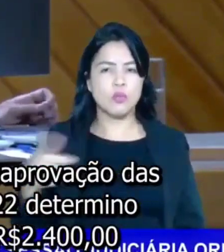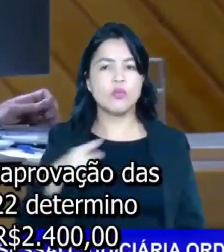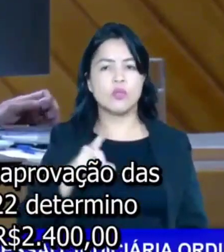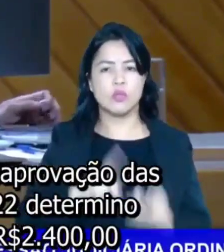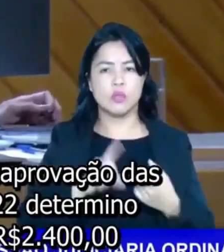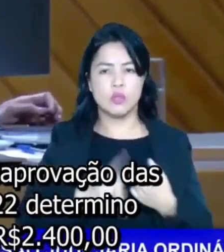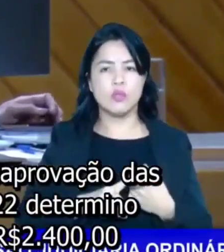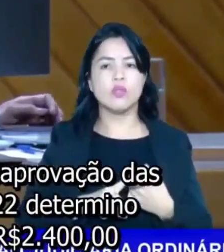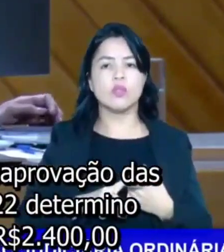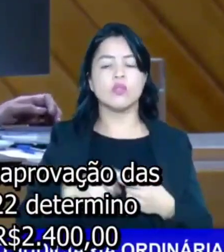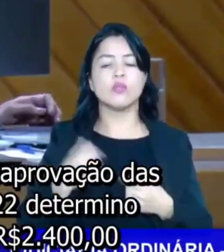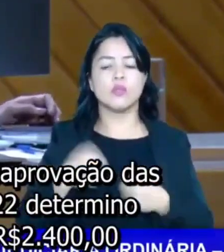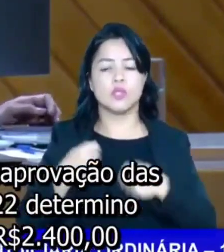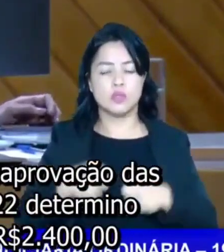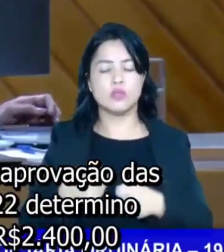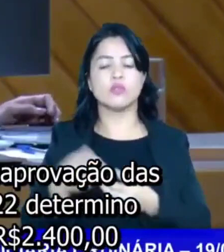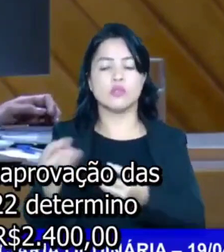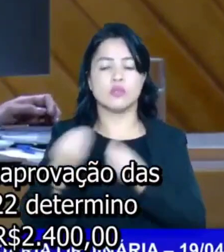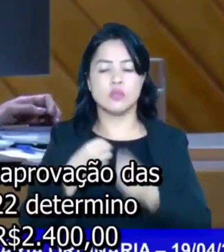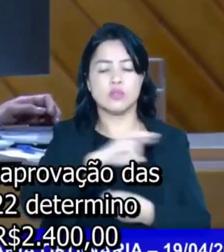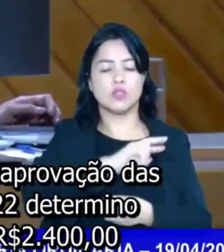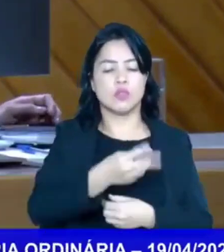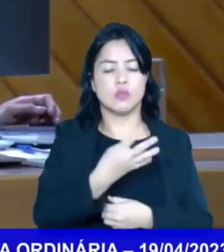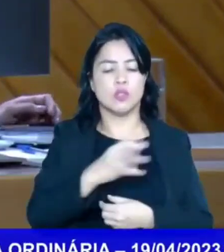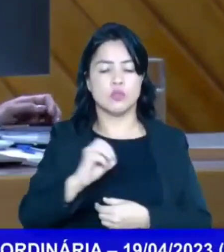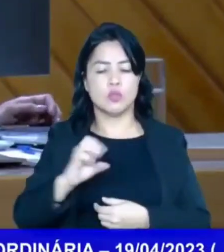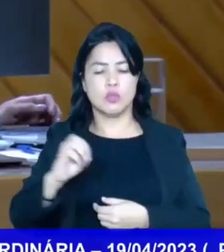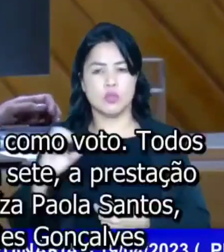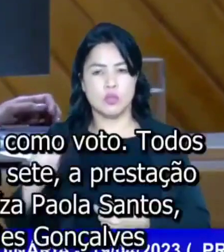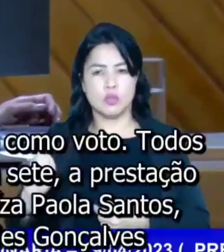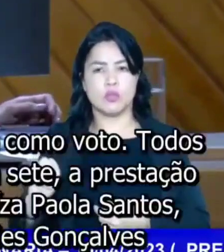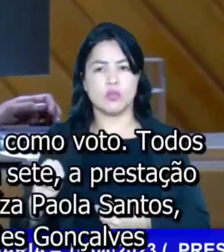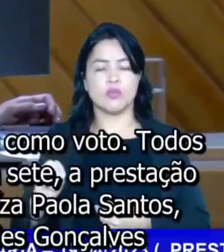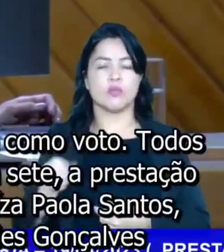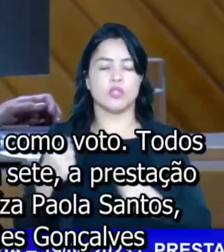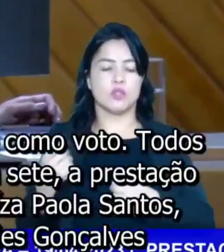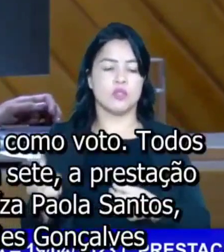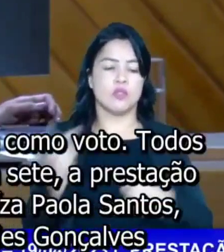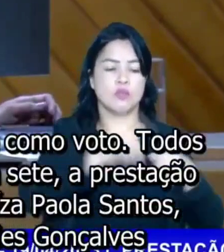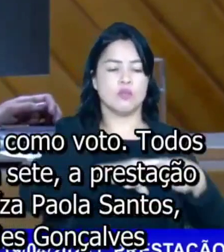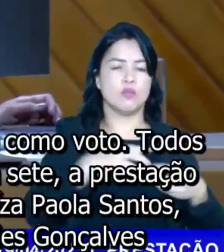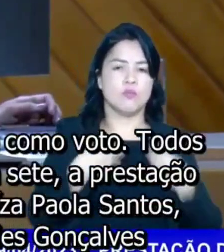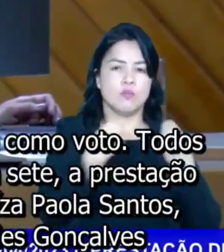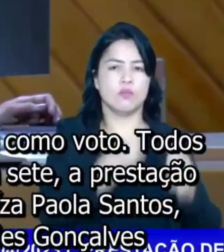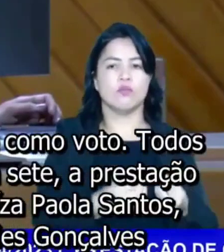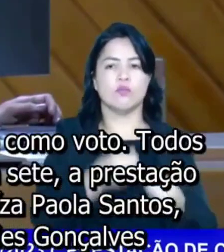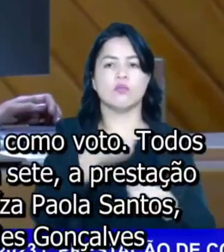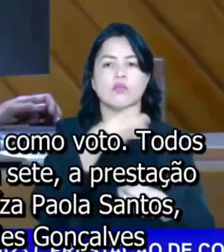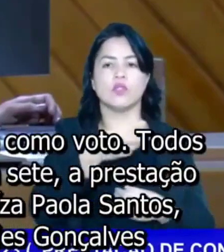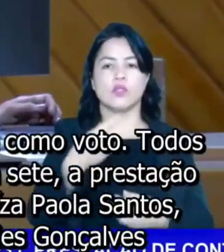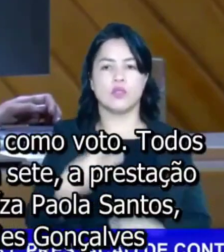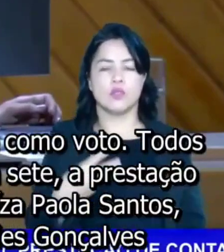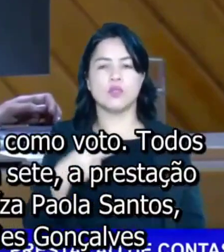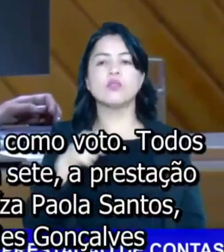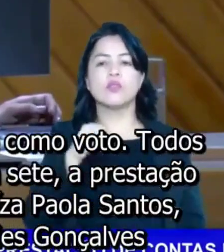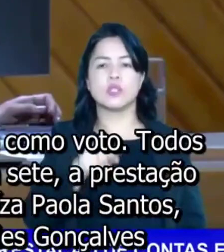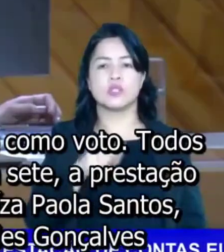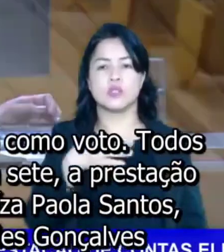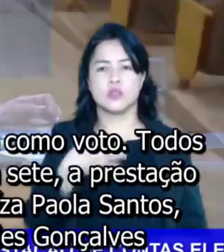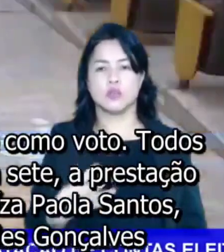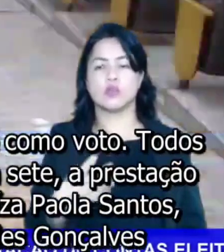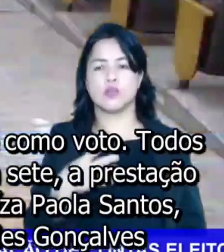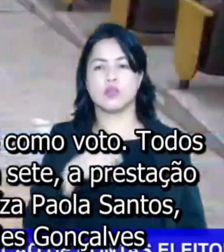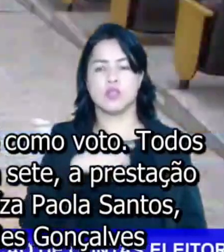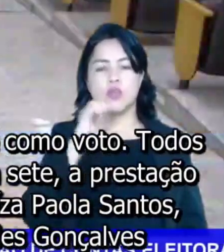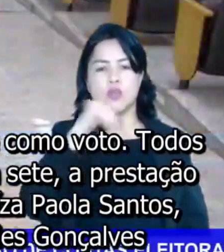ainda que recolha ao Tesouro Nacional o valor de R$ 2.400, conforme dispõe o artigo 32, inciso 4º da mesma norma. E como